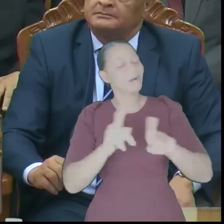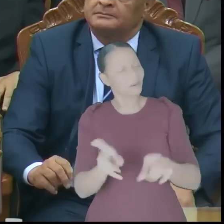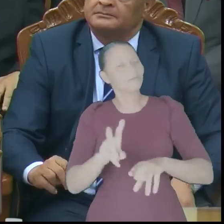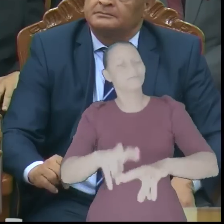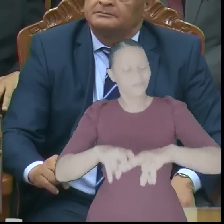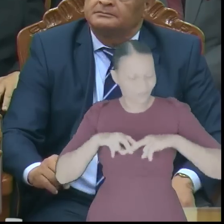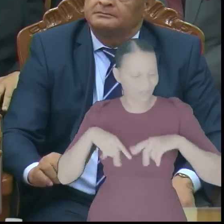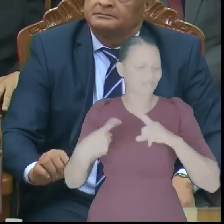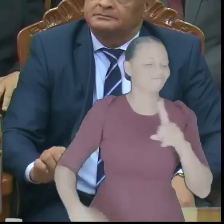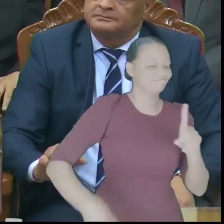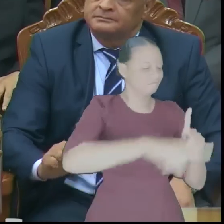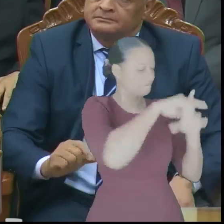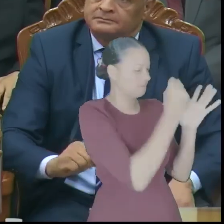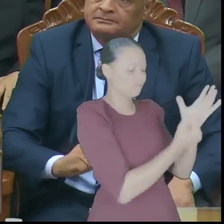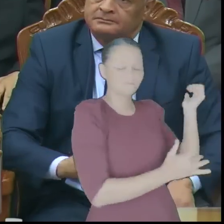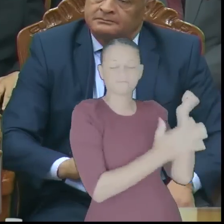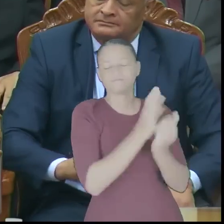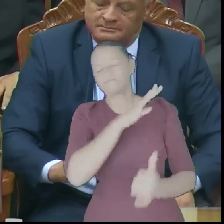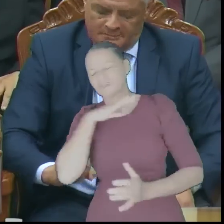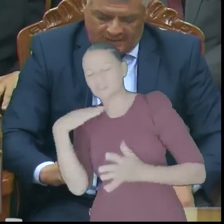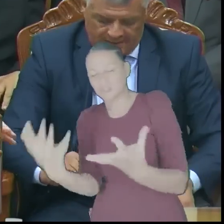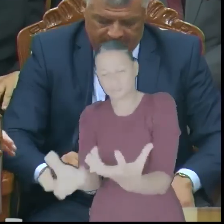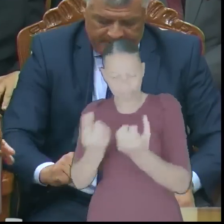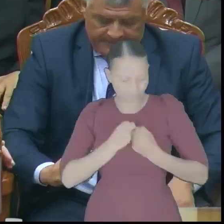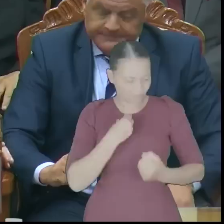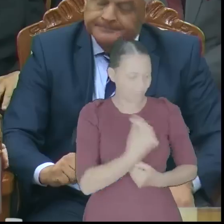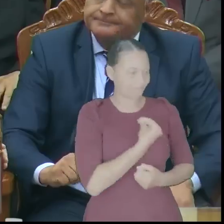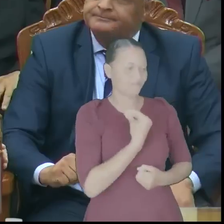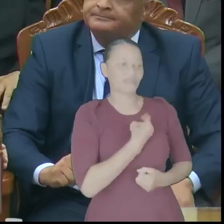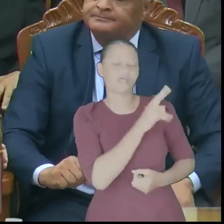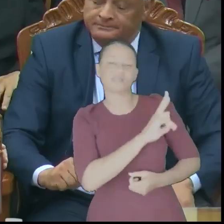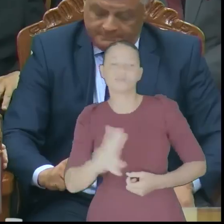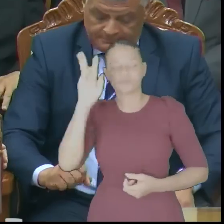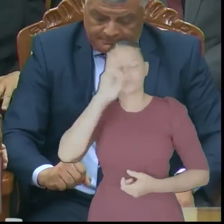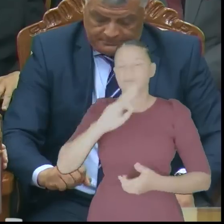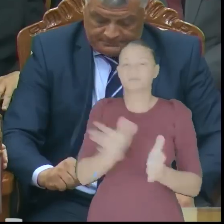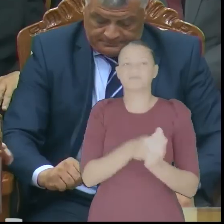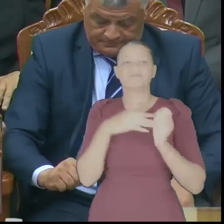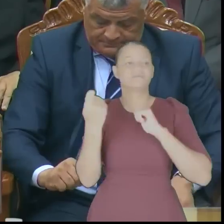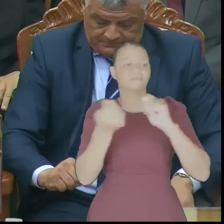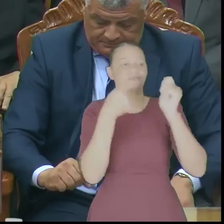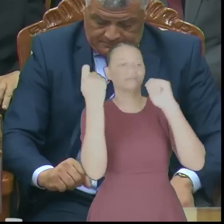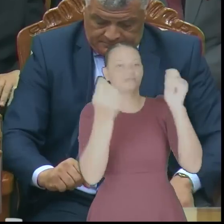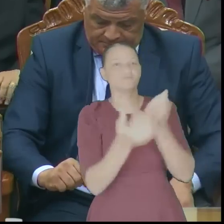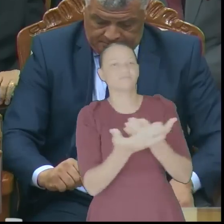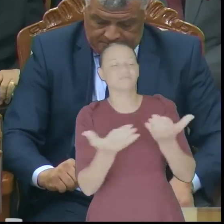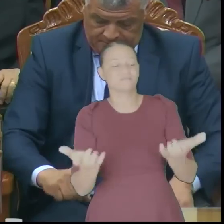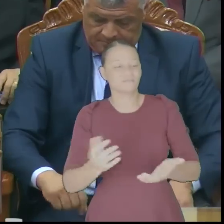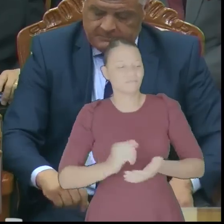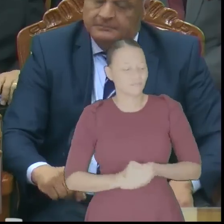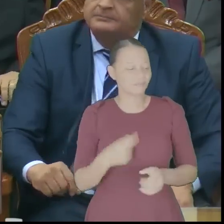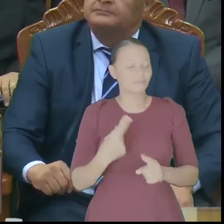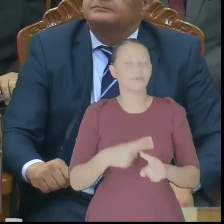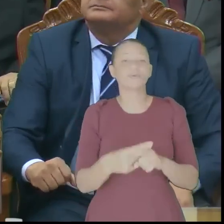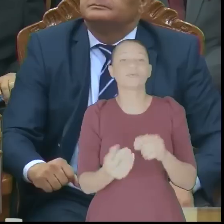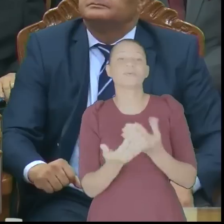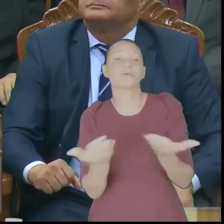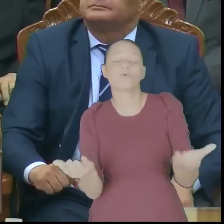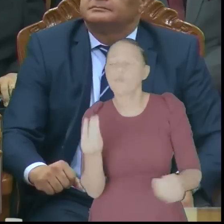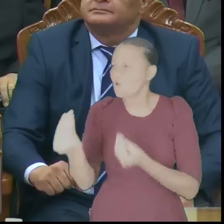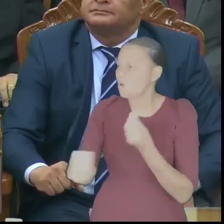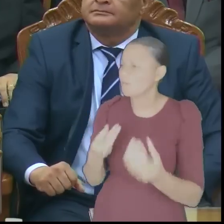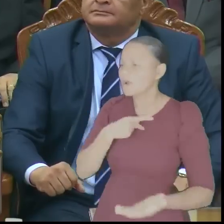Cristo nós recebemos vida em nome do Senhor. Aleluia. Por quê? Como,